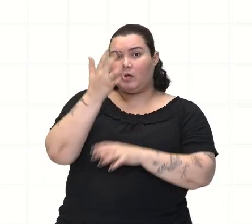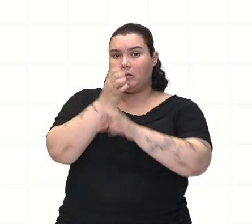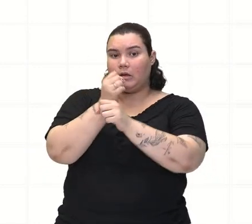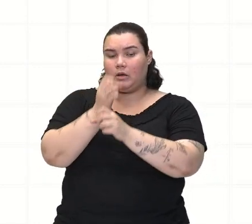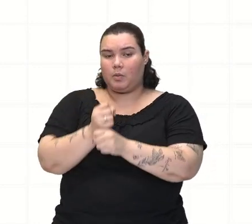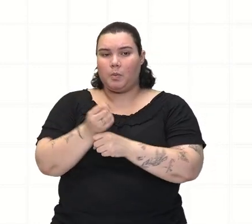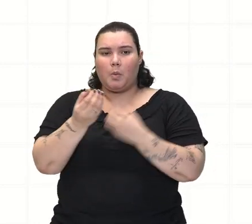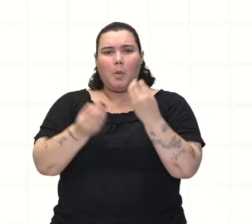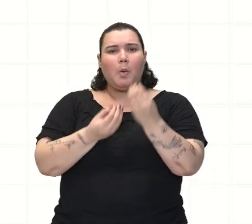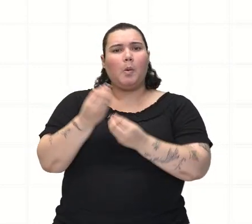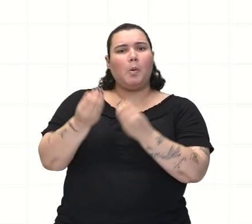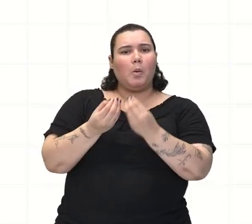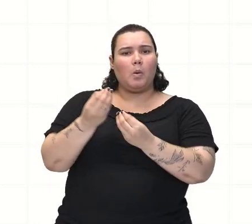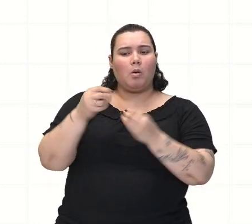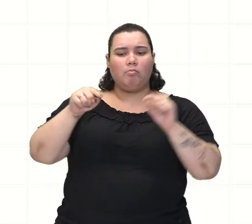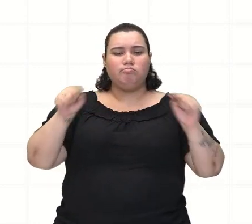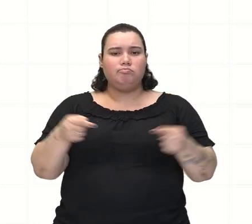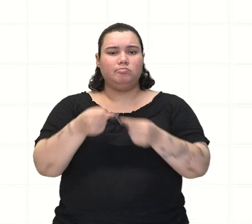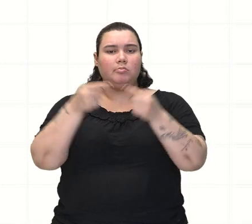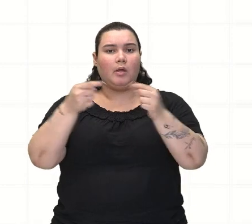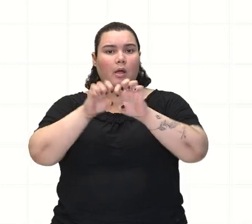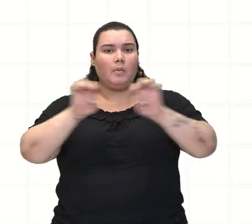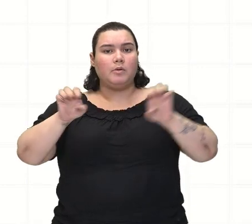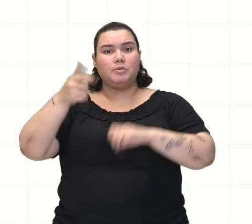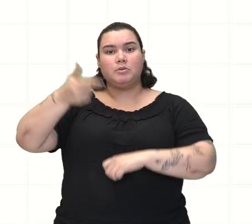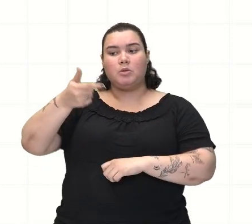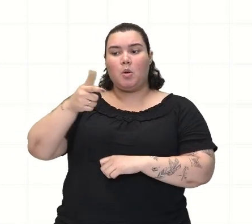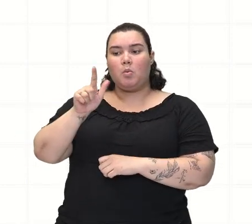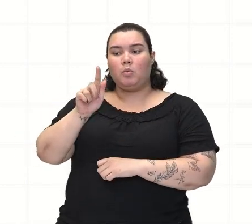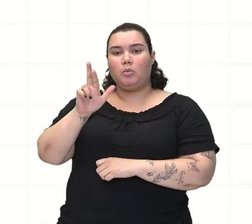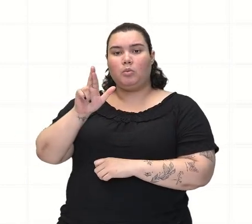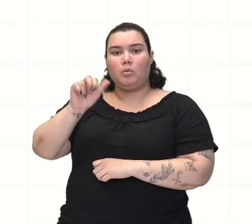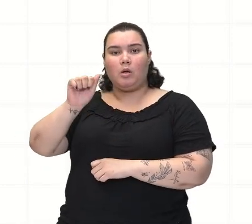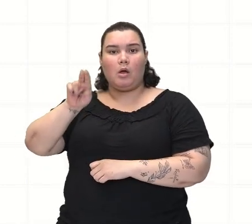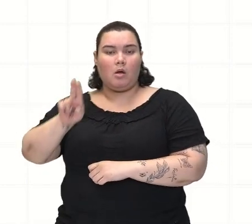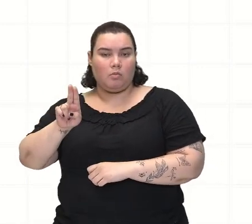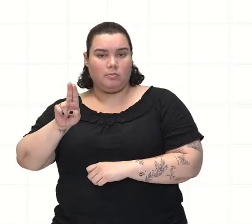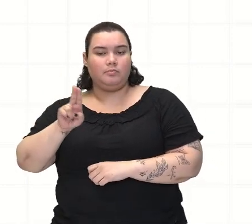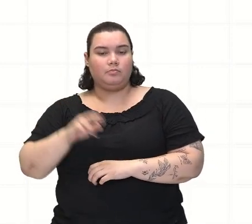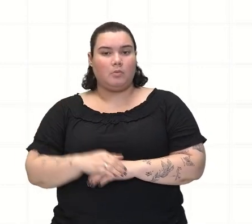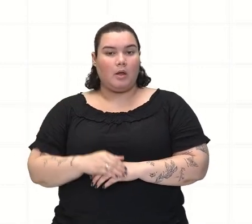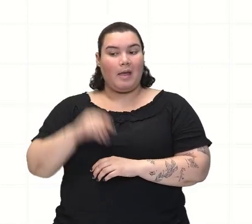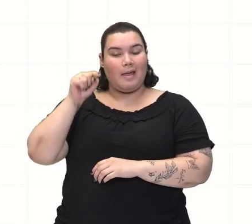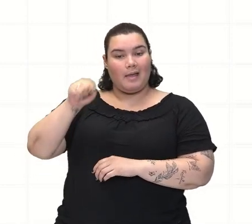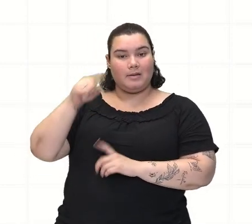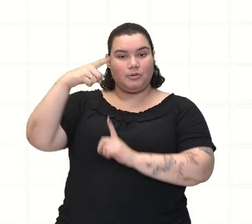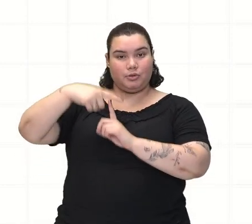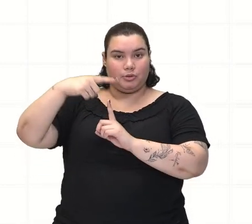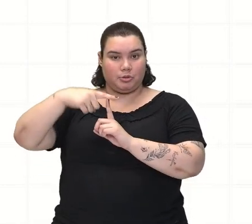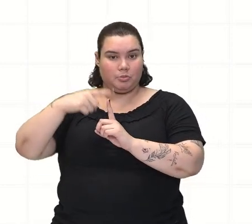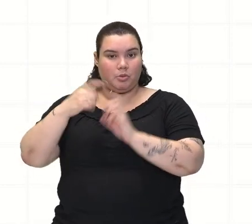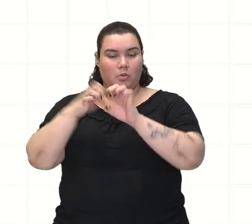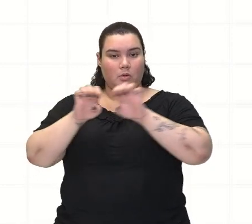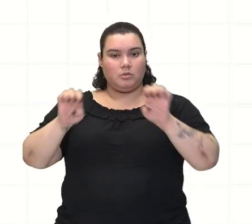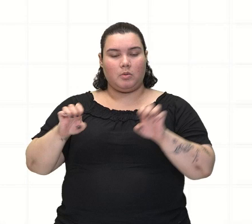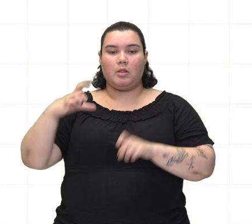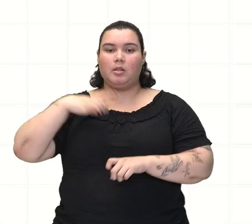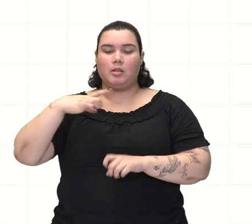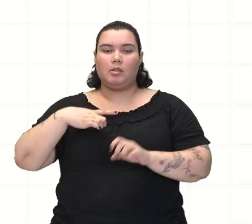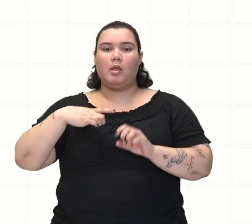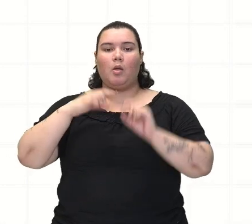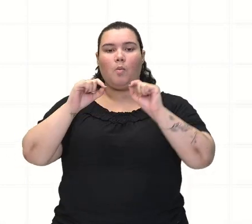seria essa equação do segundo grau completa? A equação do segundo grau completa, toda equação do segundo grau completa, ela tem que ter